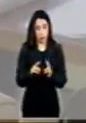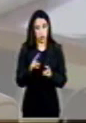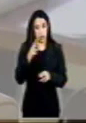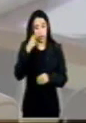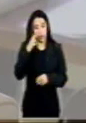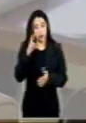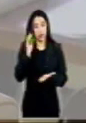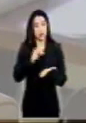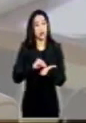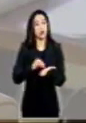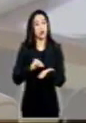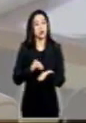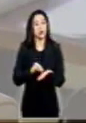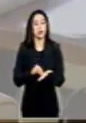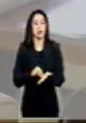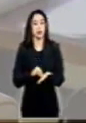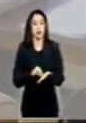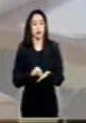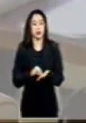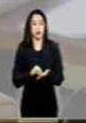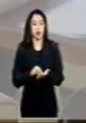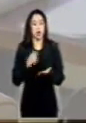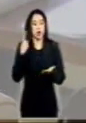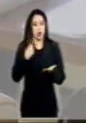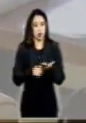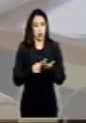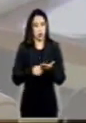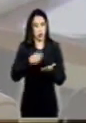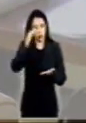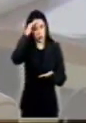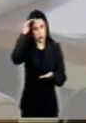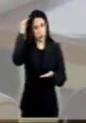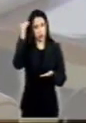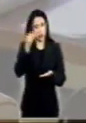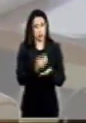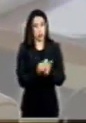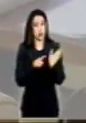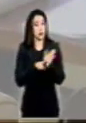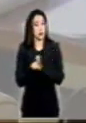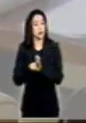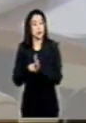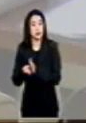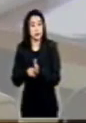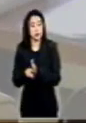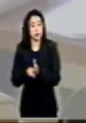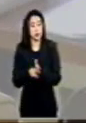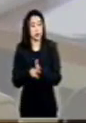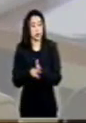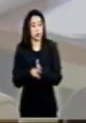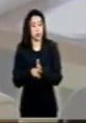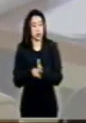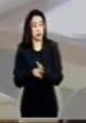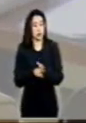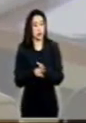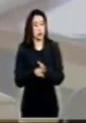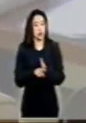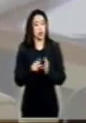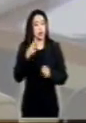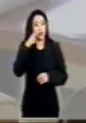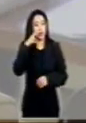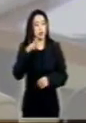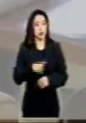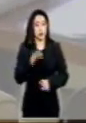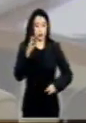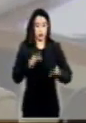correspondência entre a competência para a supervisão da investigação e aquela atinente ao processamento e julgamento de